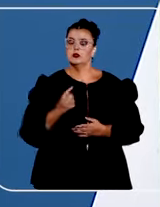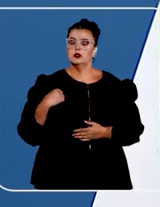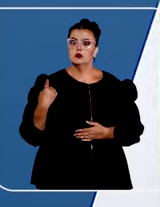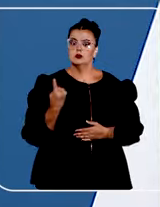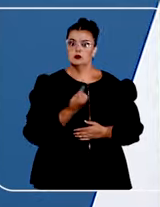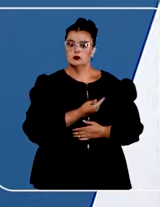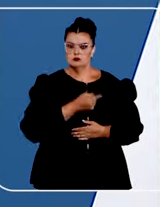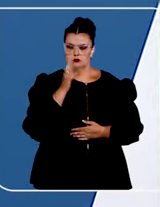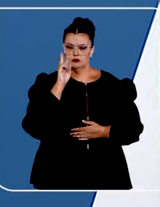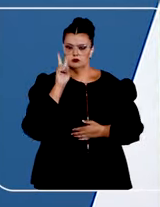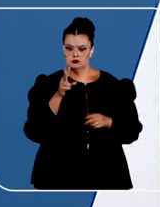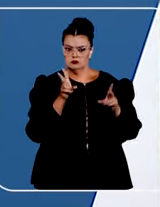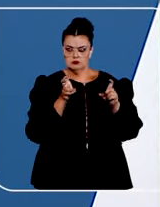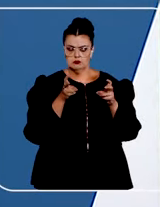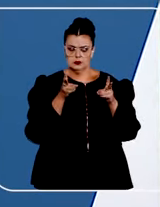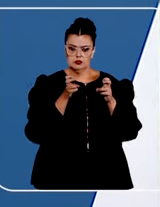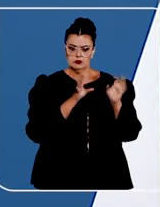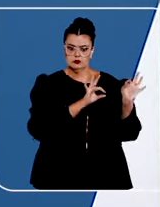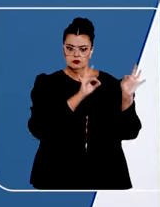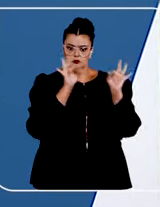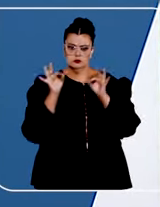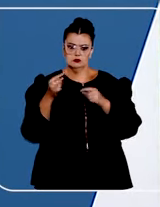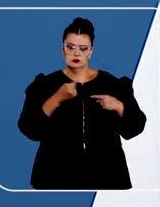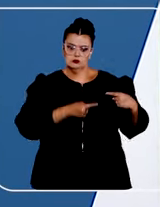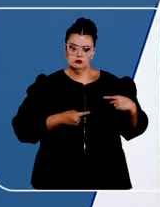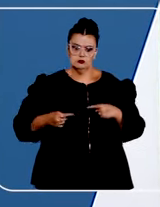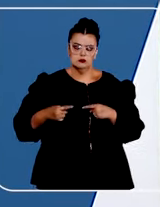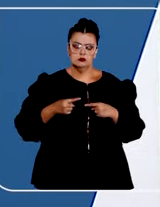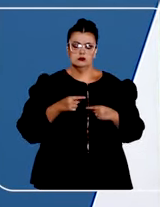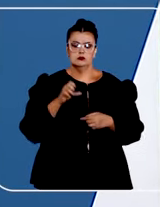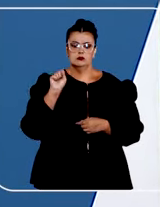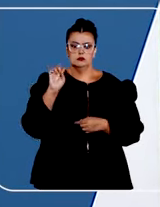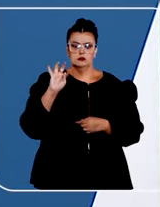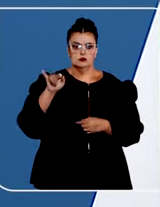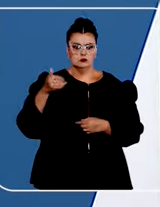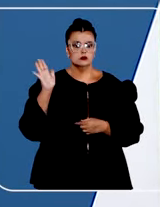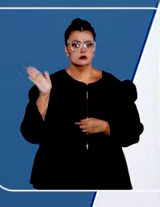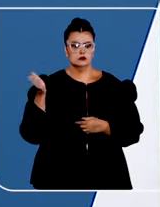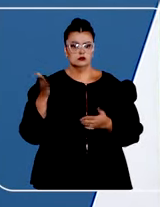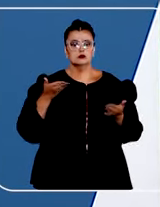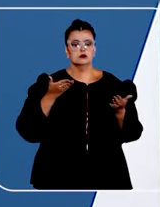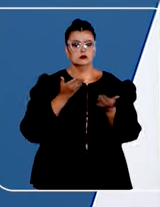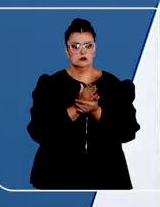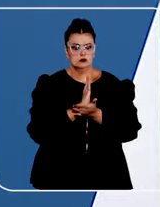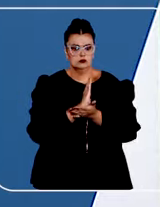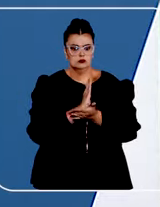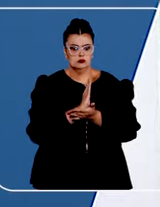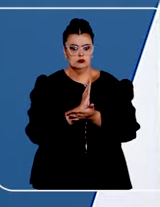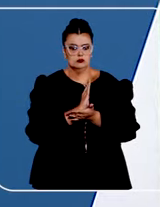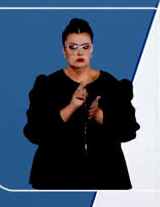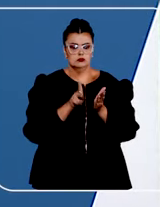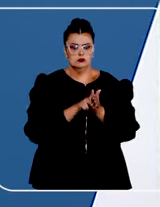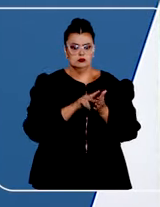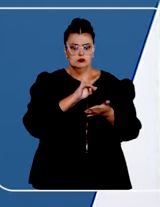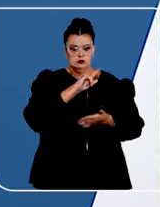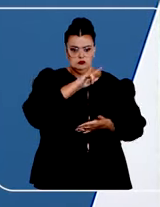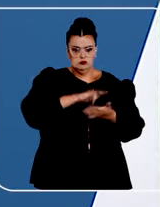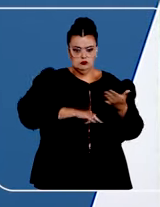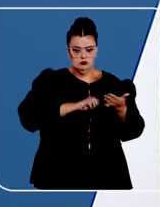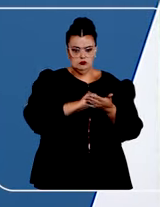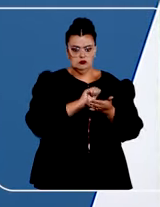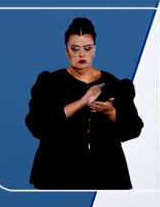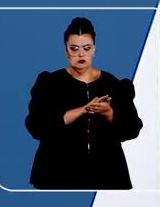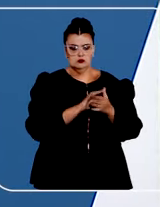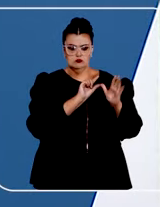acabamos de ver na reportagem que o tema em debate no Superior Tribunal de Justiça teve aprovada a sua afetação e